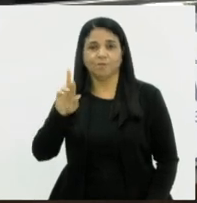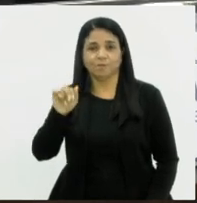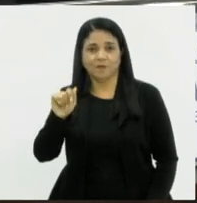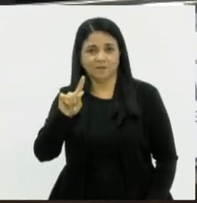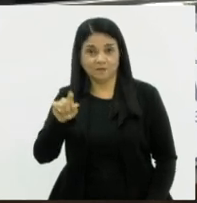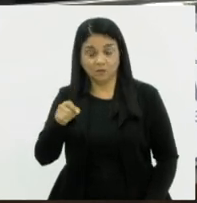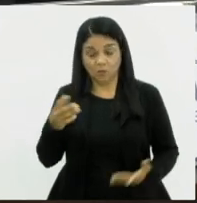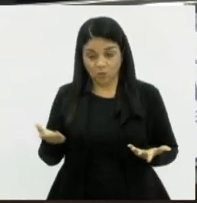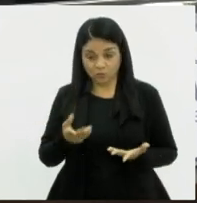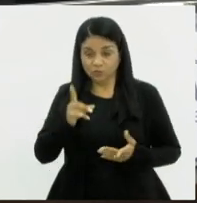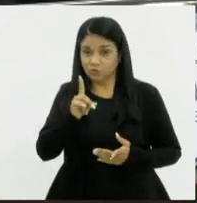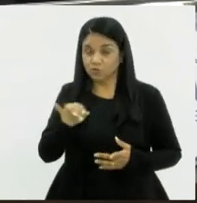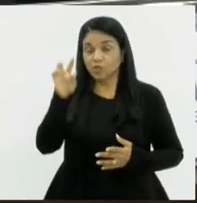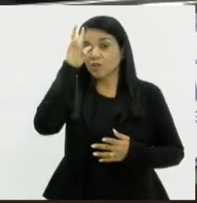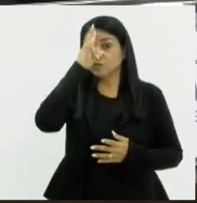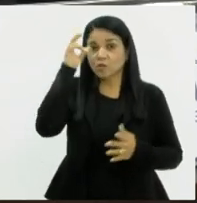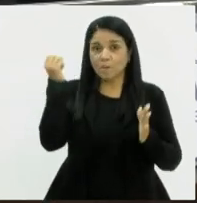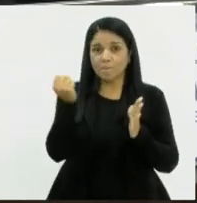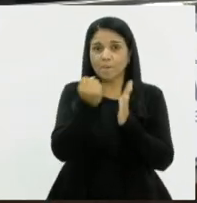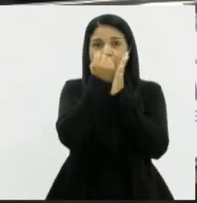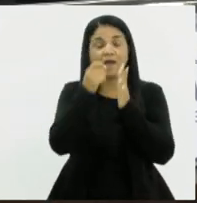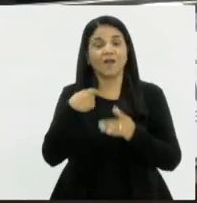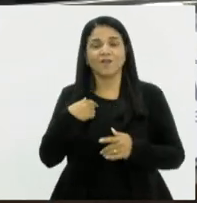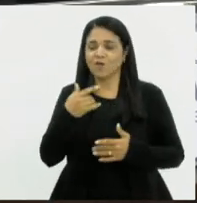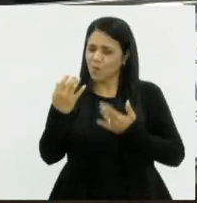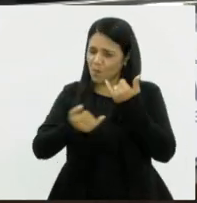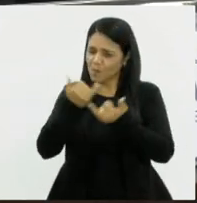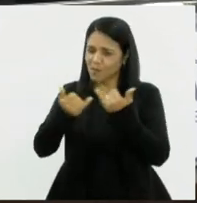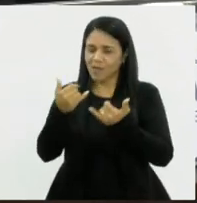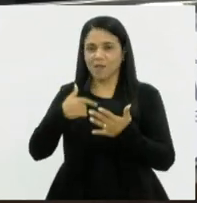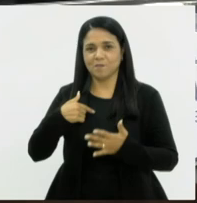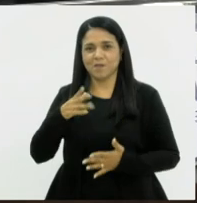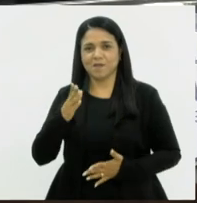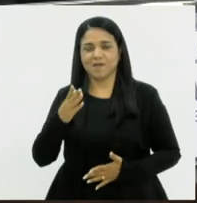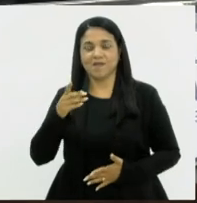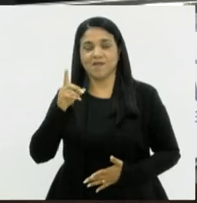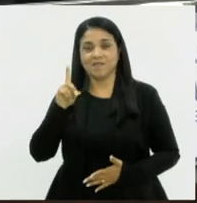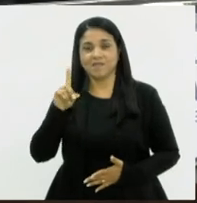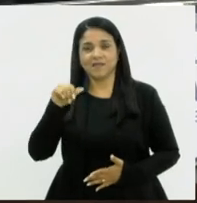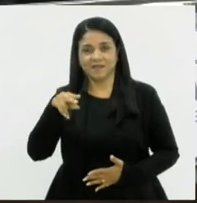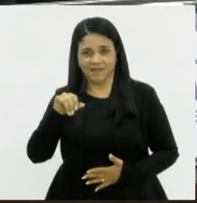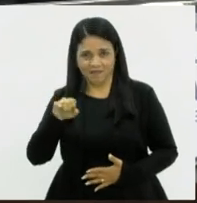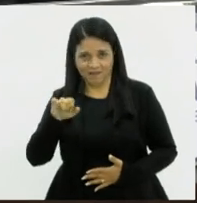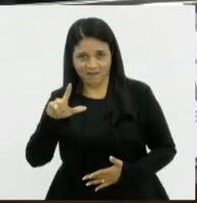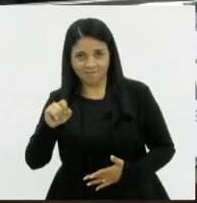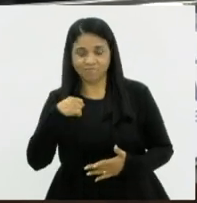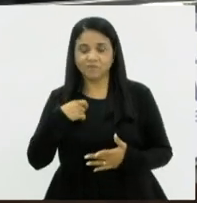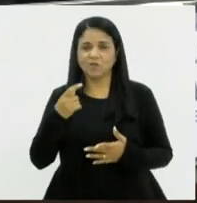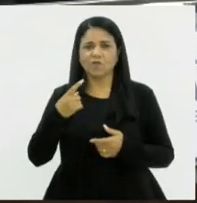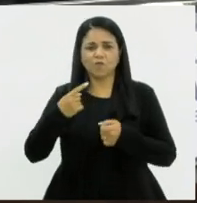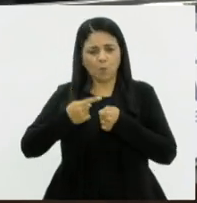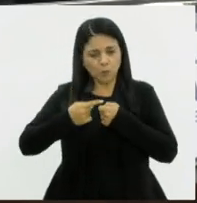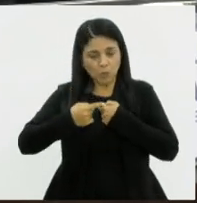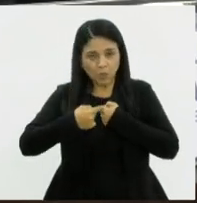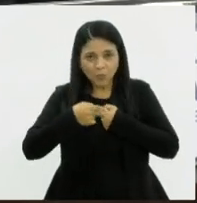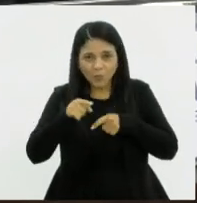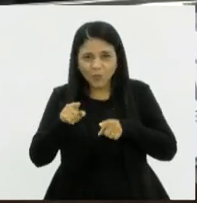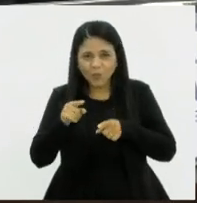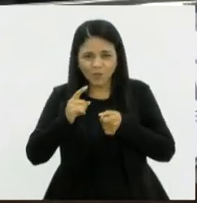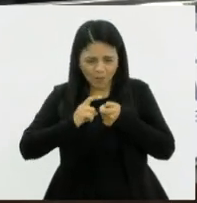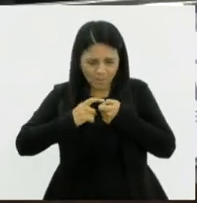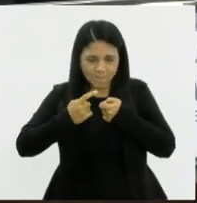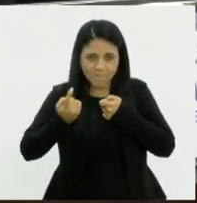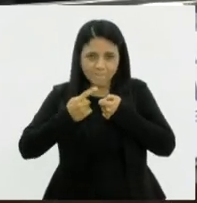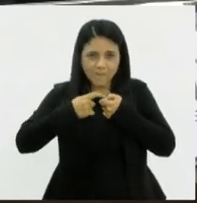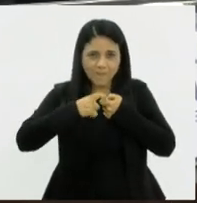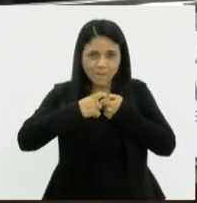Eu fiz até uma brincadeira com a Daniela, estou indo para o interior, fui no sábado depois das inaugurações, e você